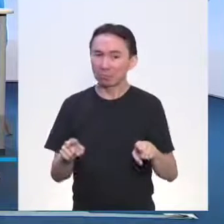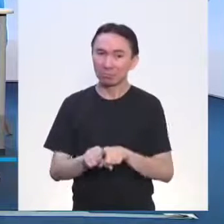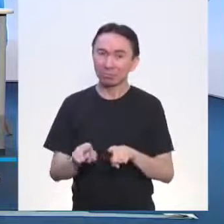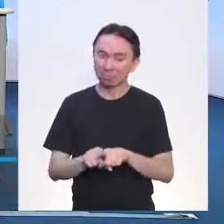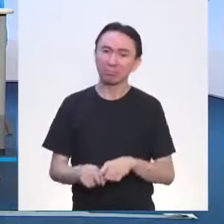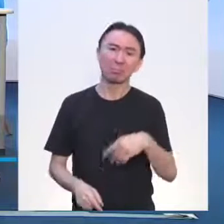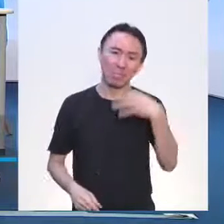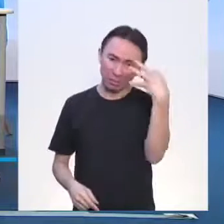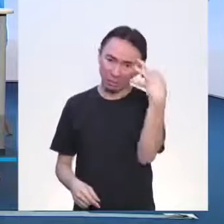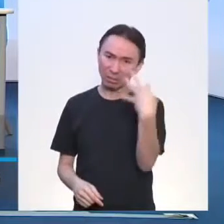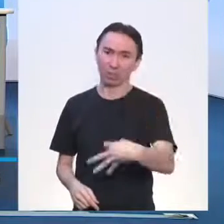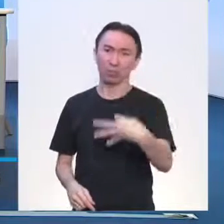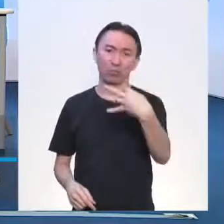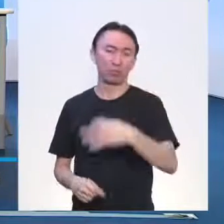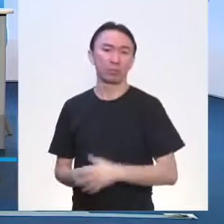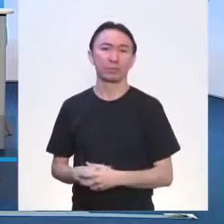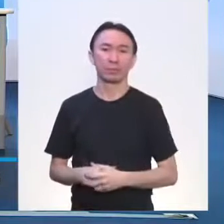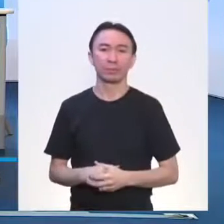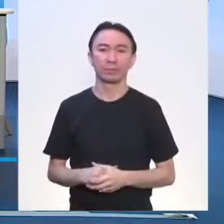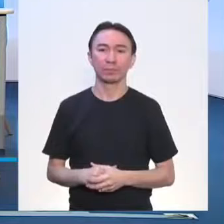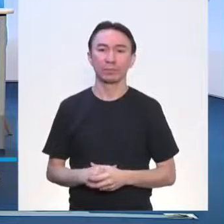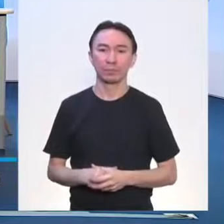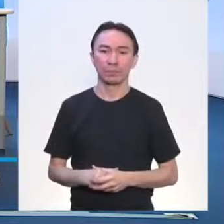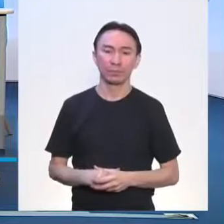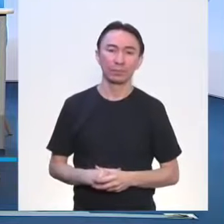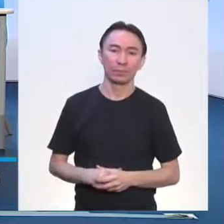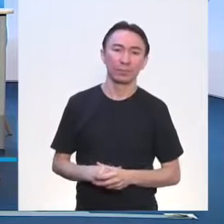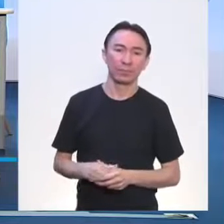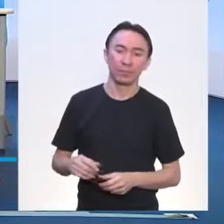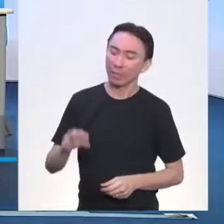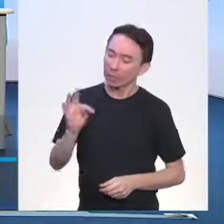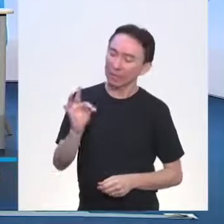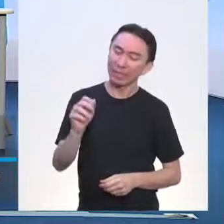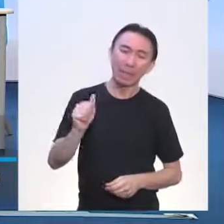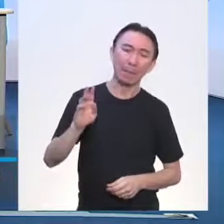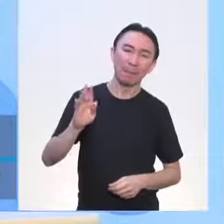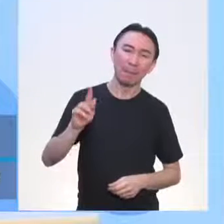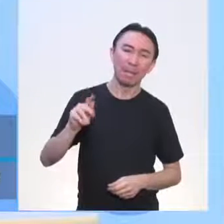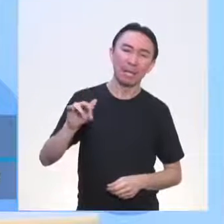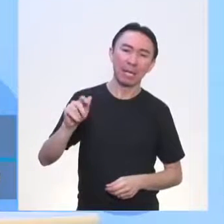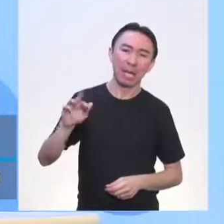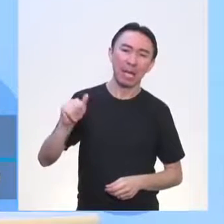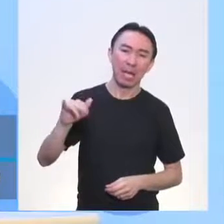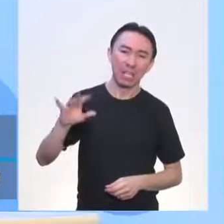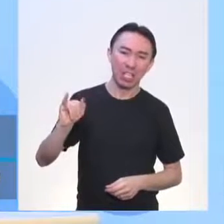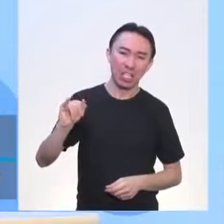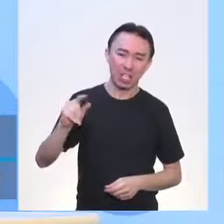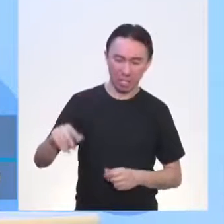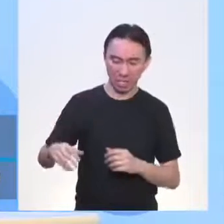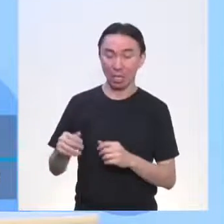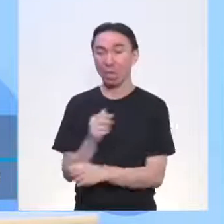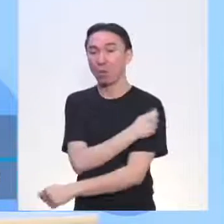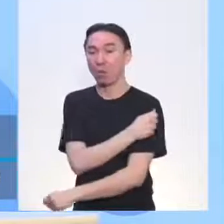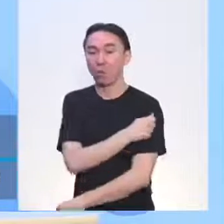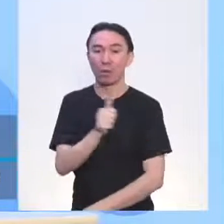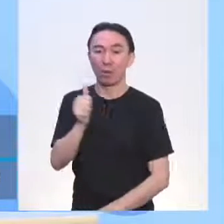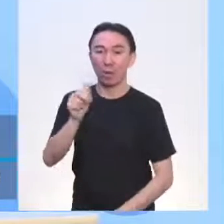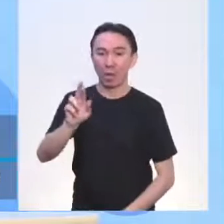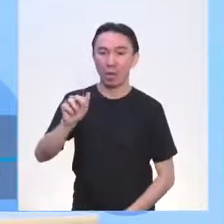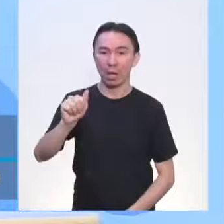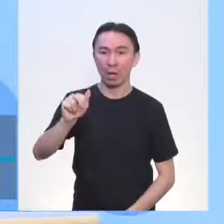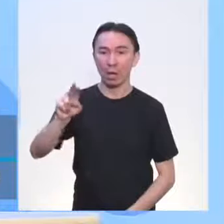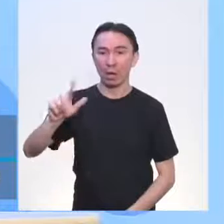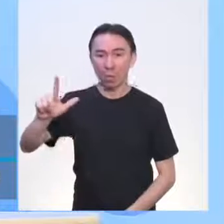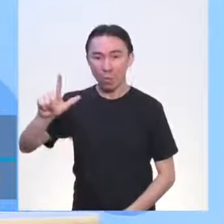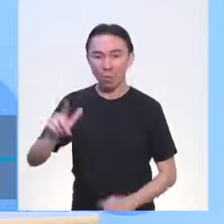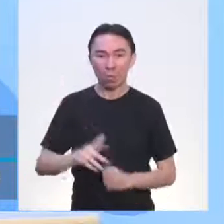Tá certo, tá certo. Bairro do Turvo, Tapiraí, aluno Raul, para ativar algo. Olha.